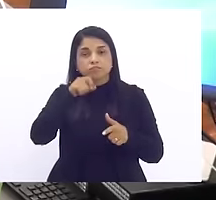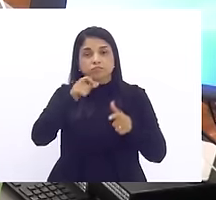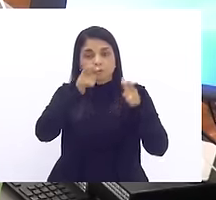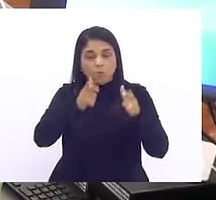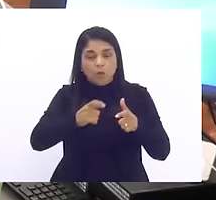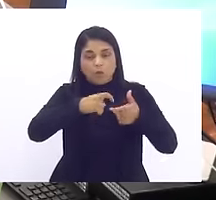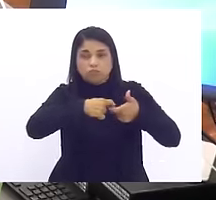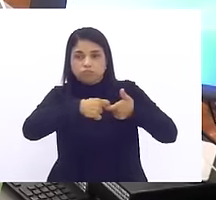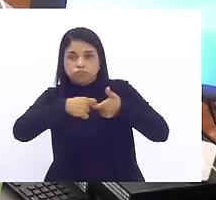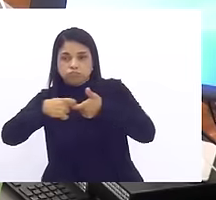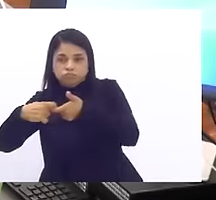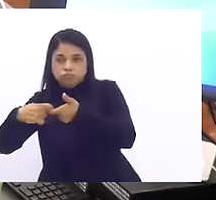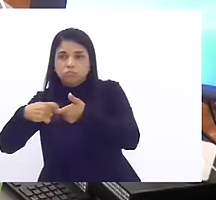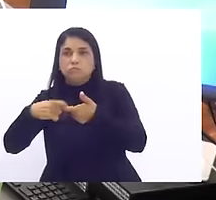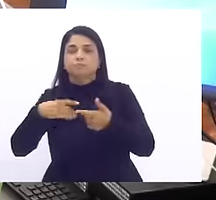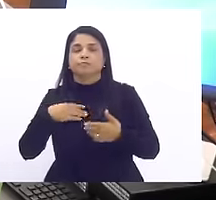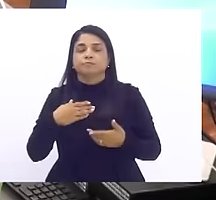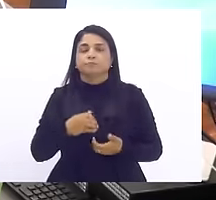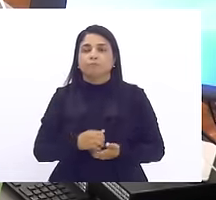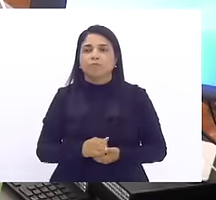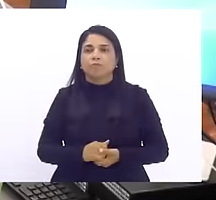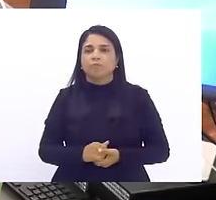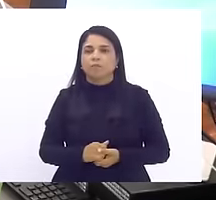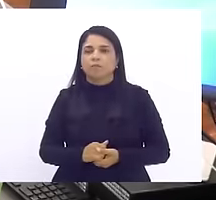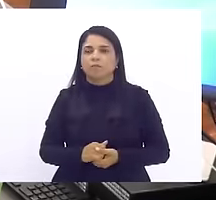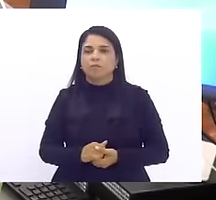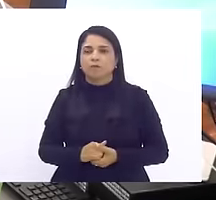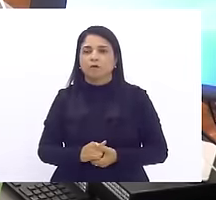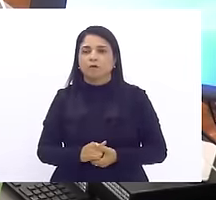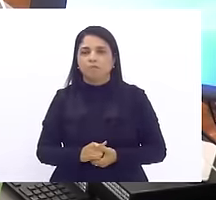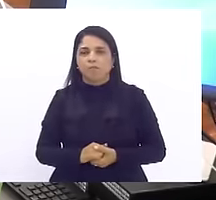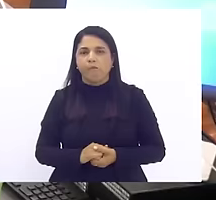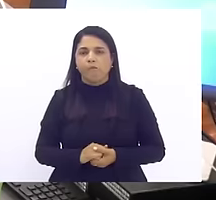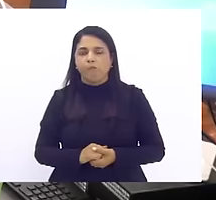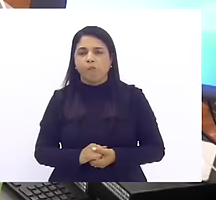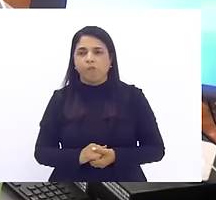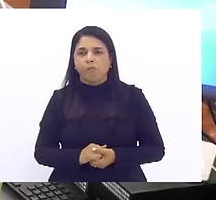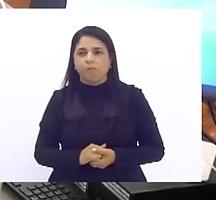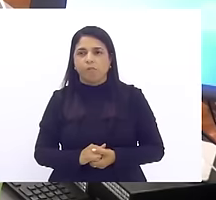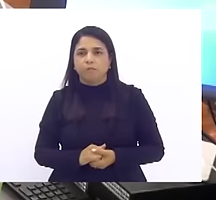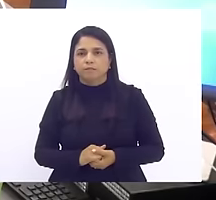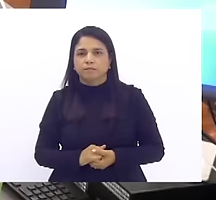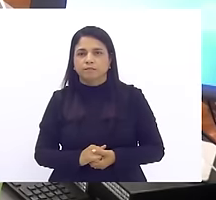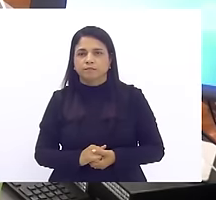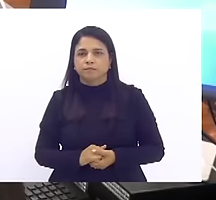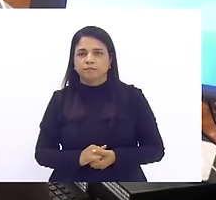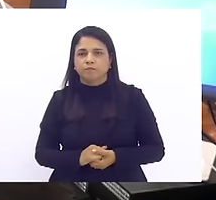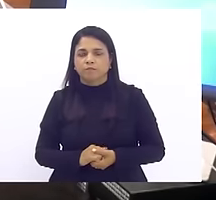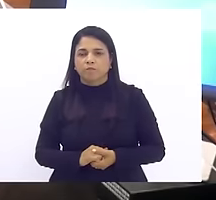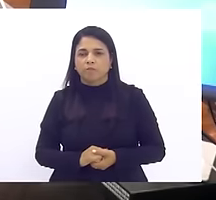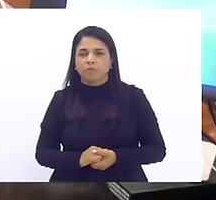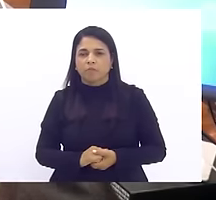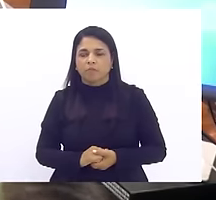para onde dizia só um segundo para pele se manifestar